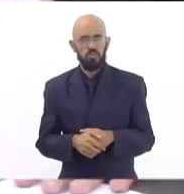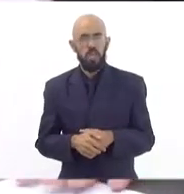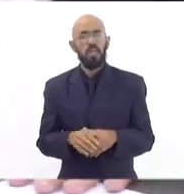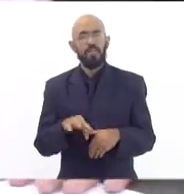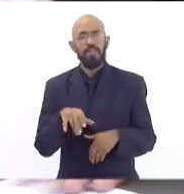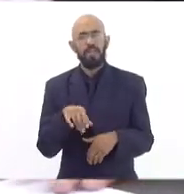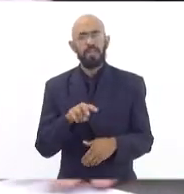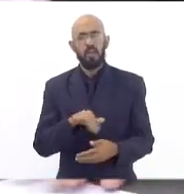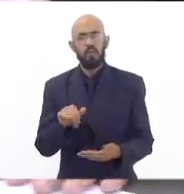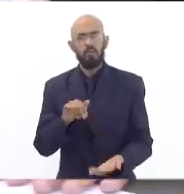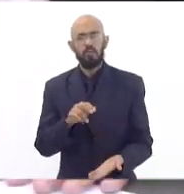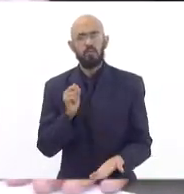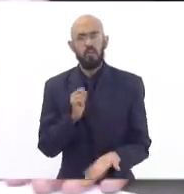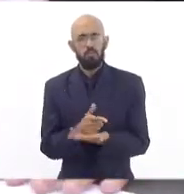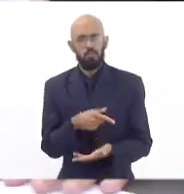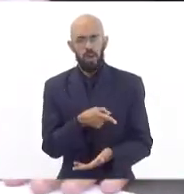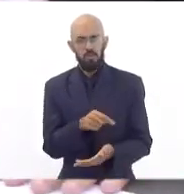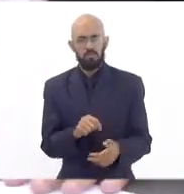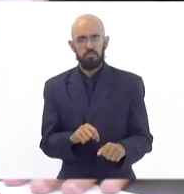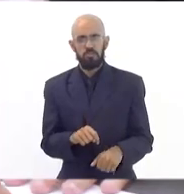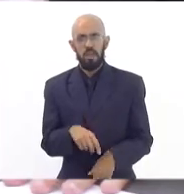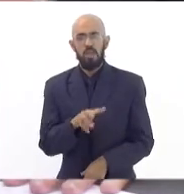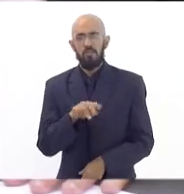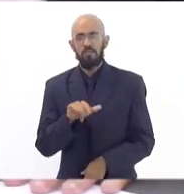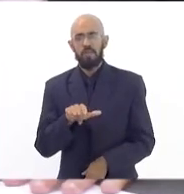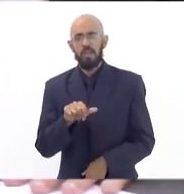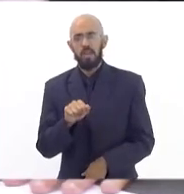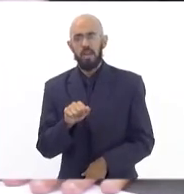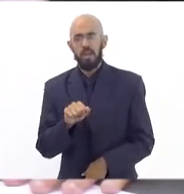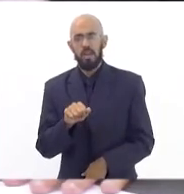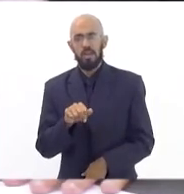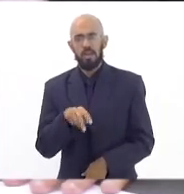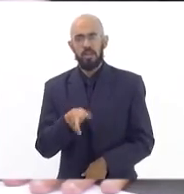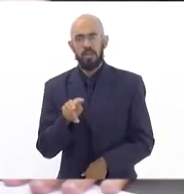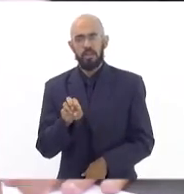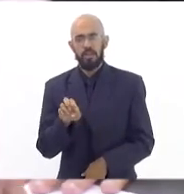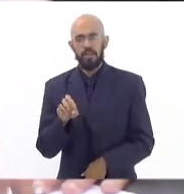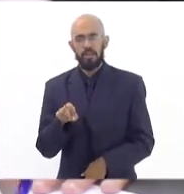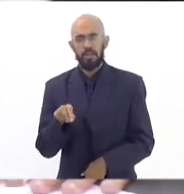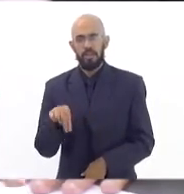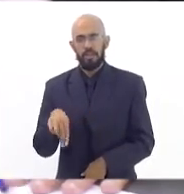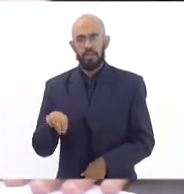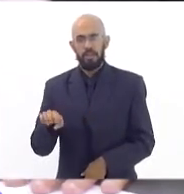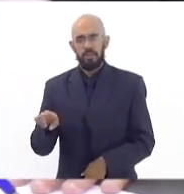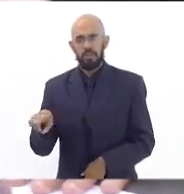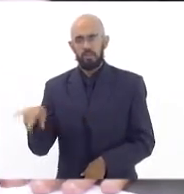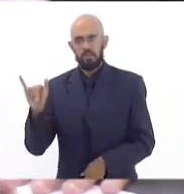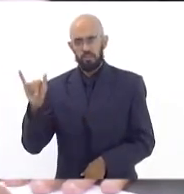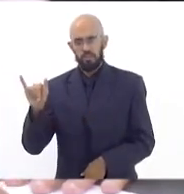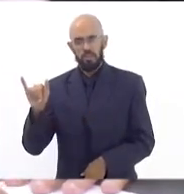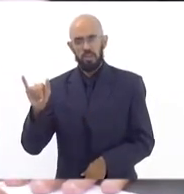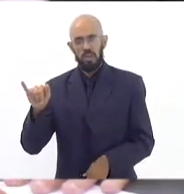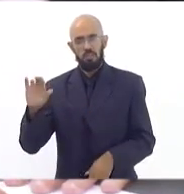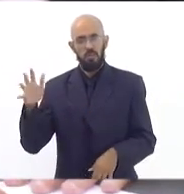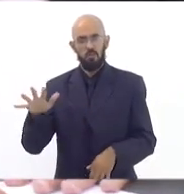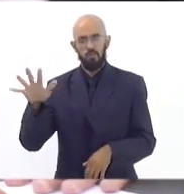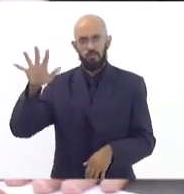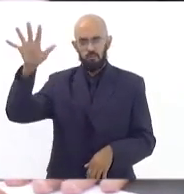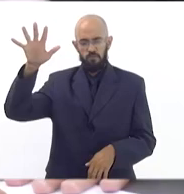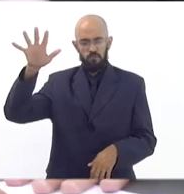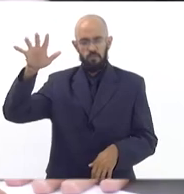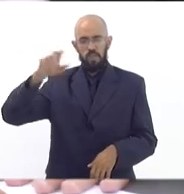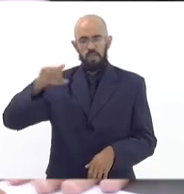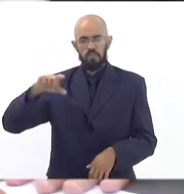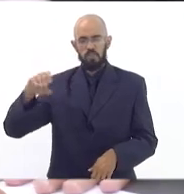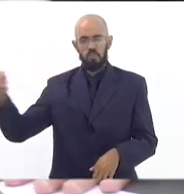essa droga quando você coloca Vila Kennedy Vila Kennedy é uma é uma comunidade muito extensa na zona